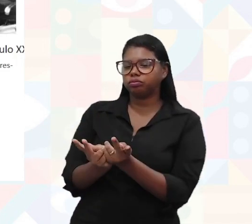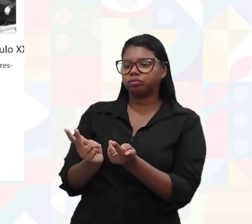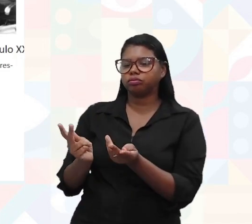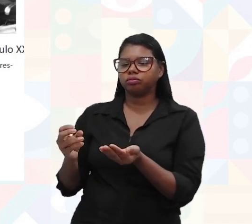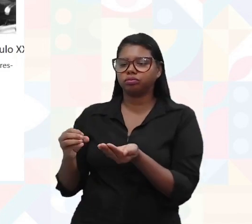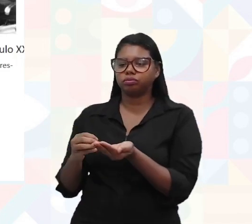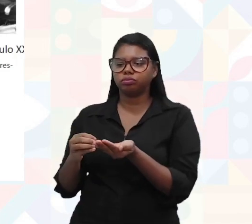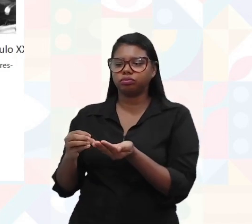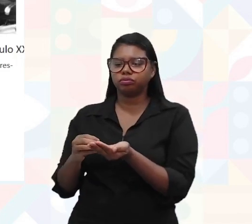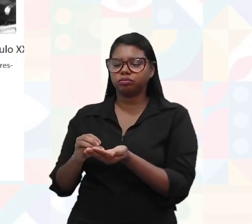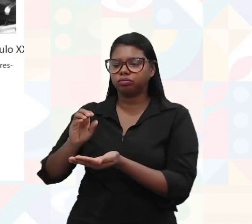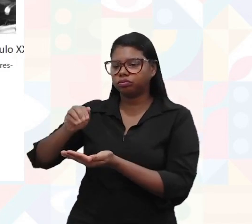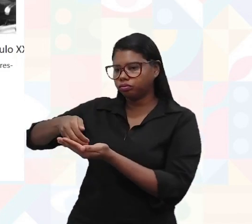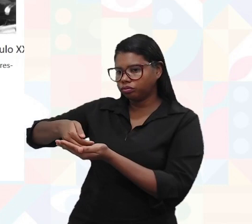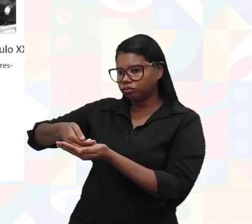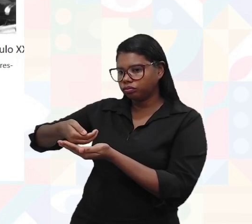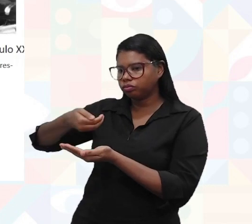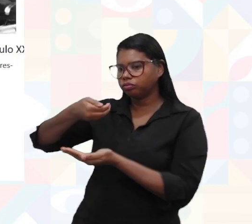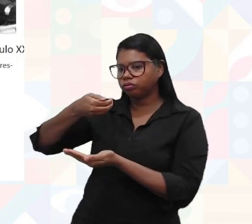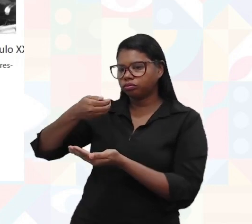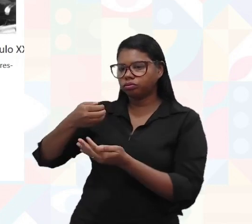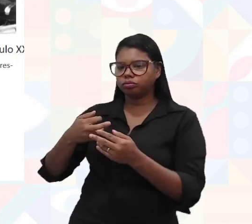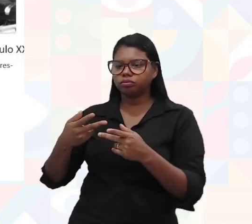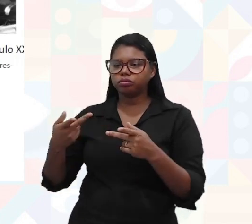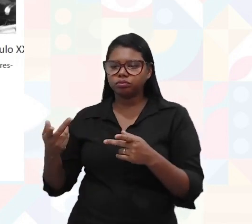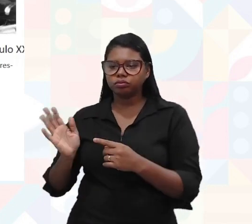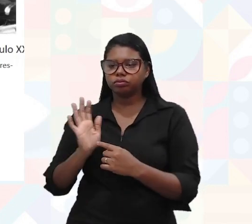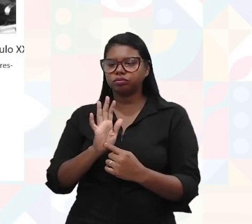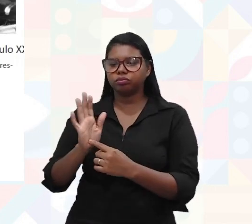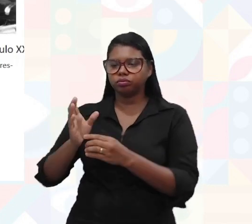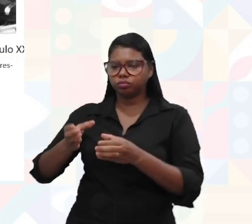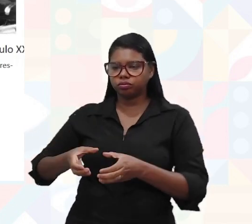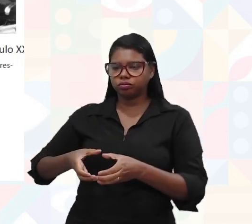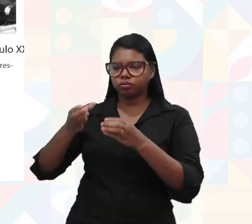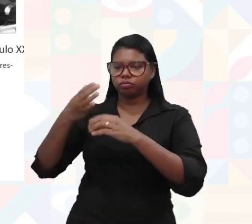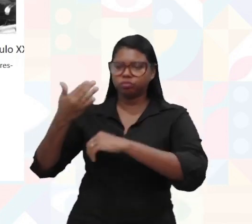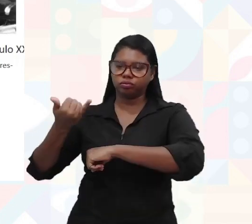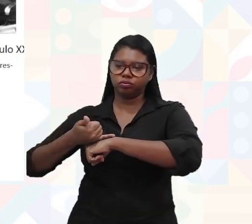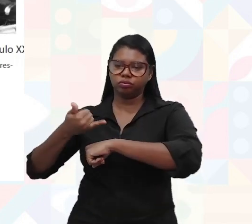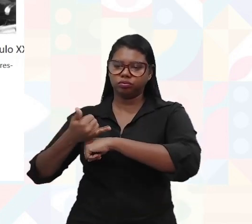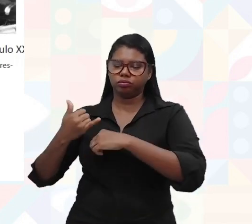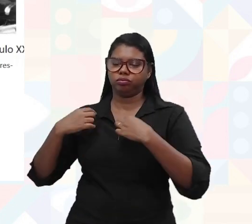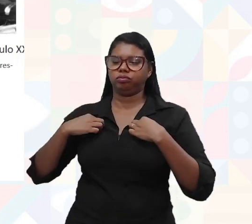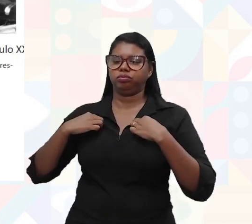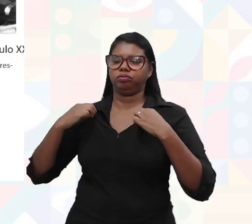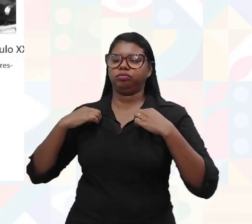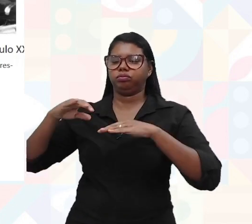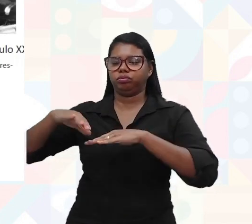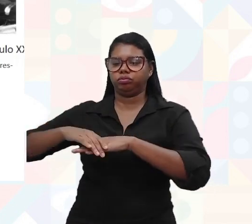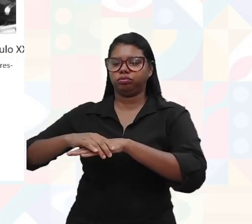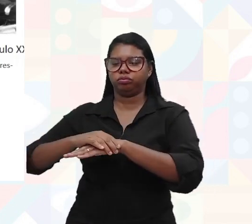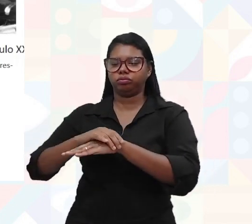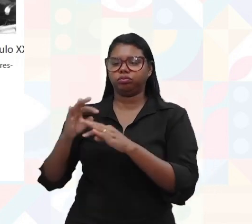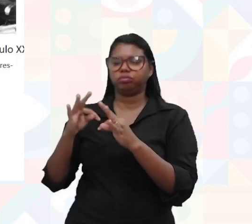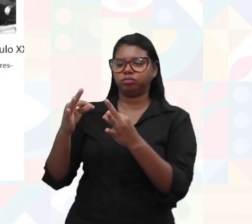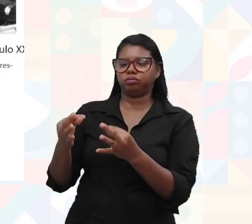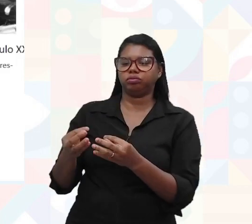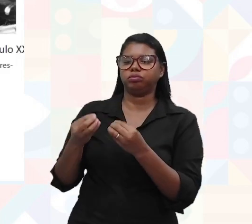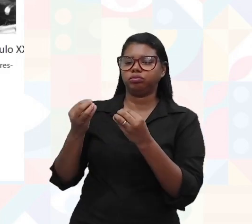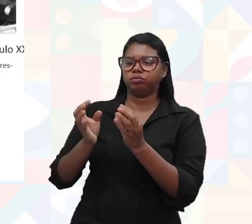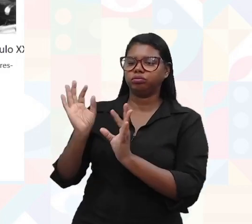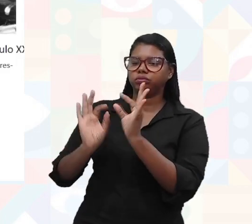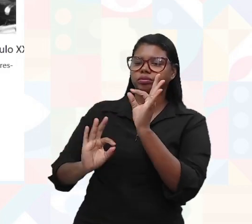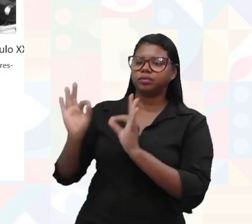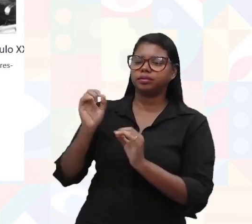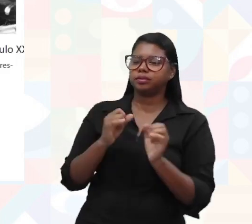como talheres, como elementos decorativos, colunas de ferro fundido, roupas, sapatos, tudo vai passar a ser produzido